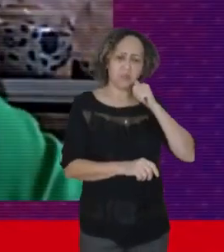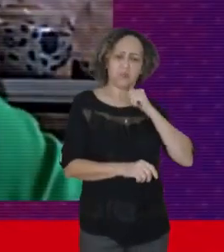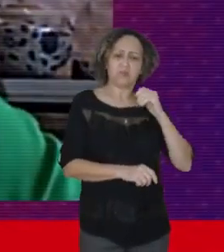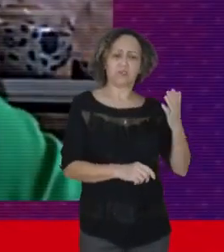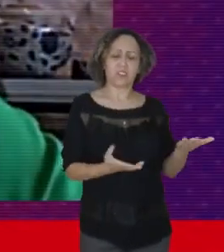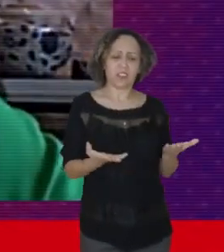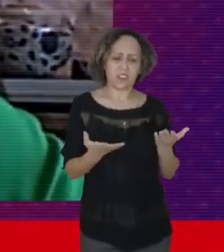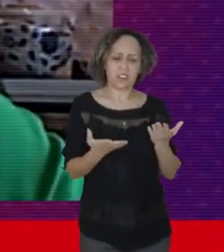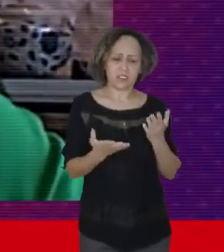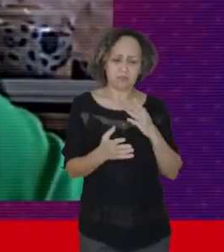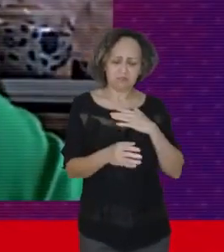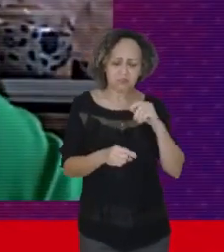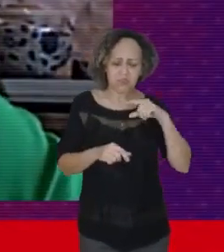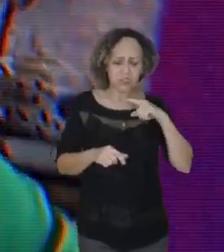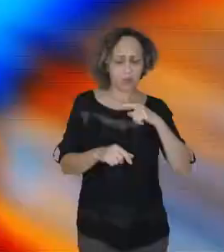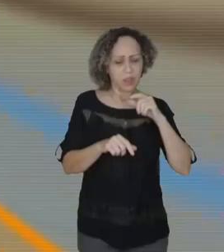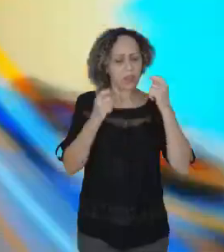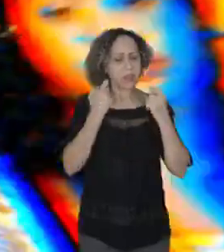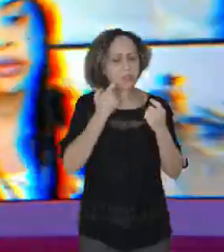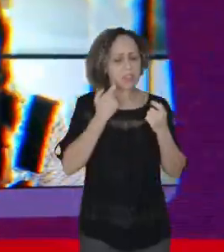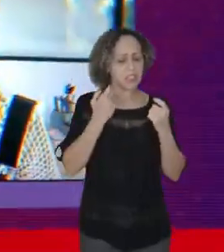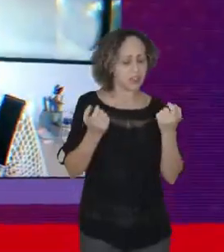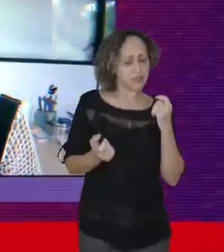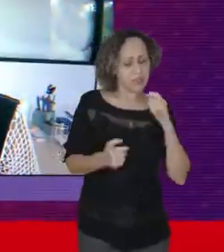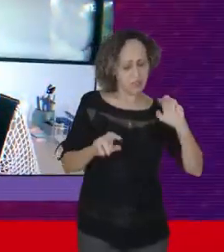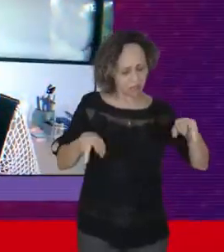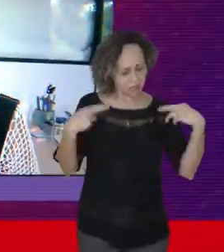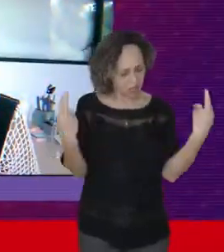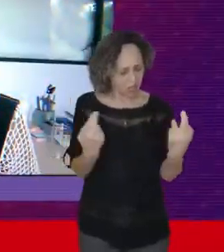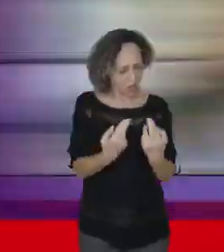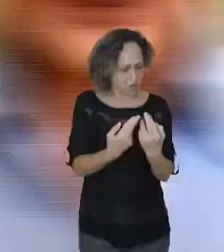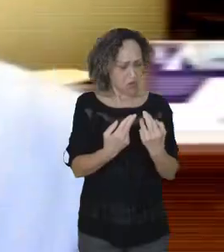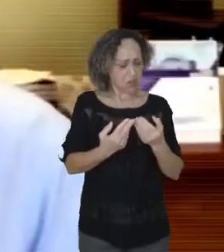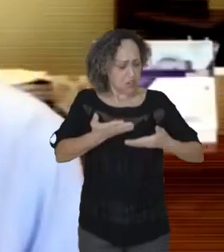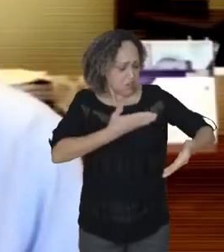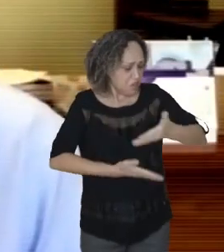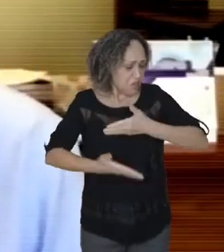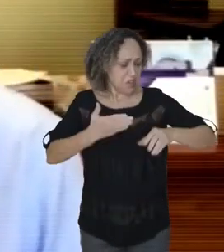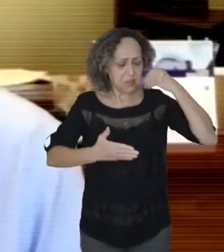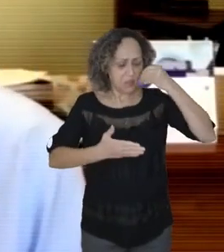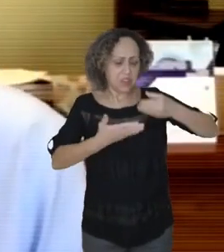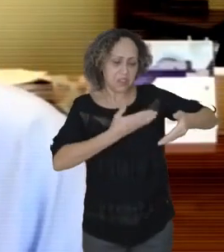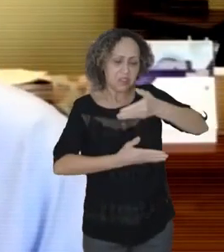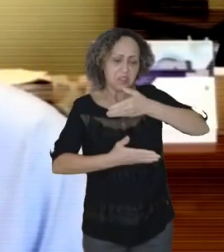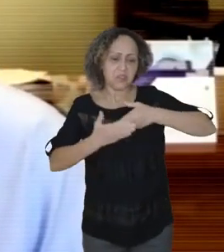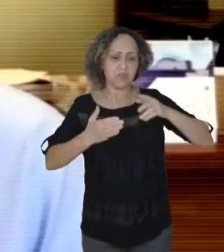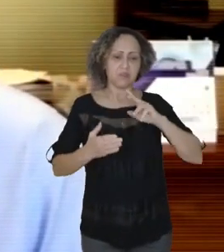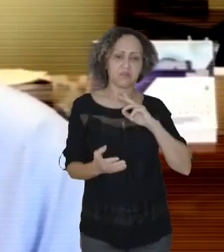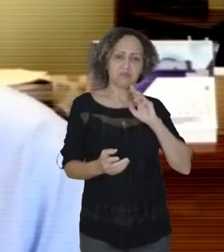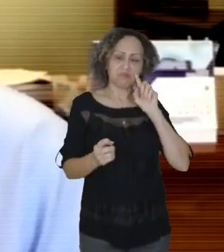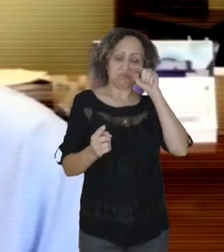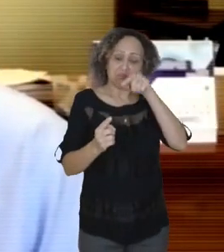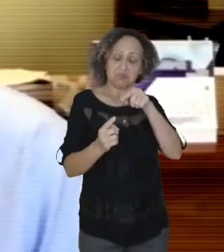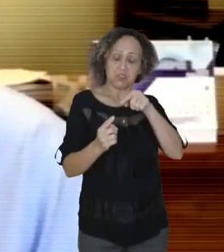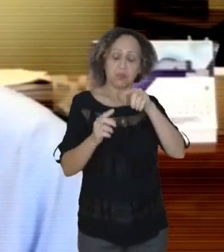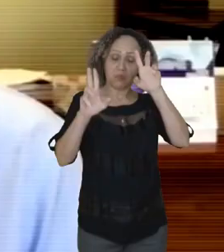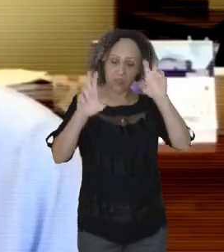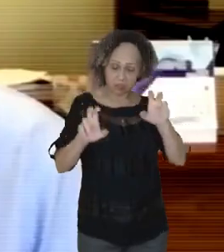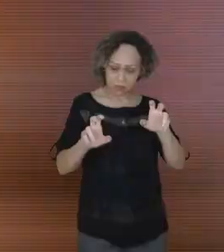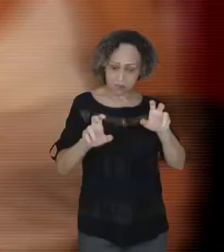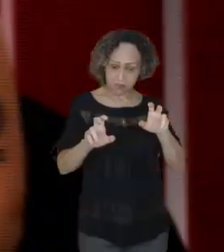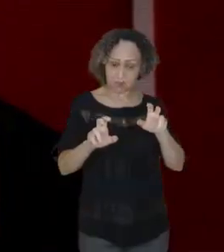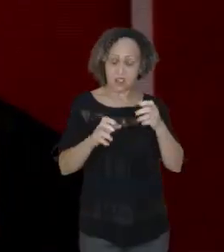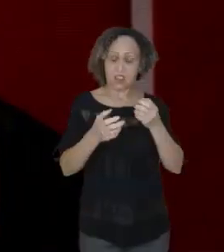Às sextas-feiras, elas se reúnem em uma roda de conversa para trocar experiências e visões sobre o assunto. E para mostrar que o engajamento político